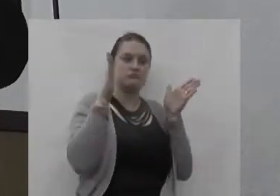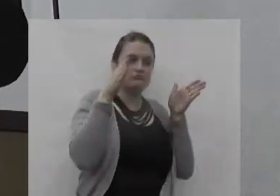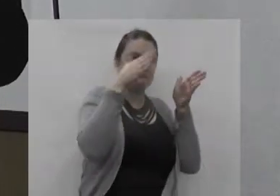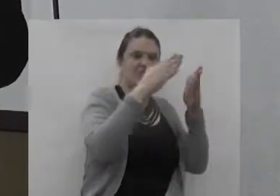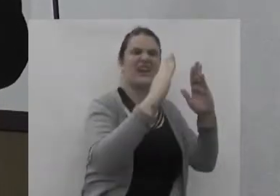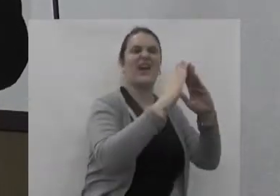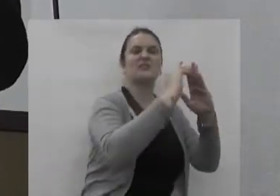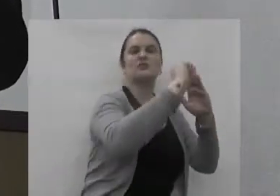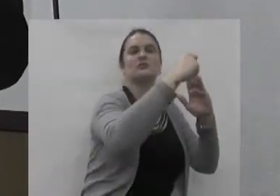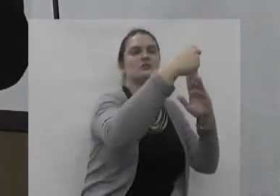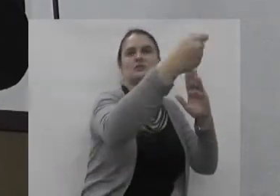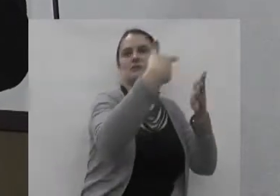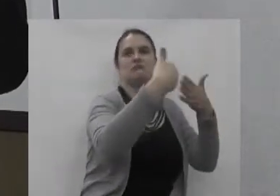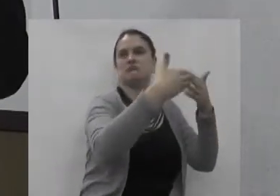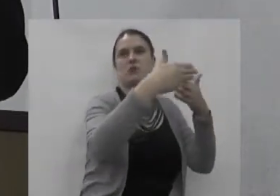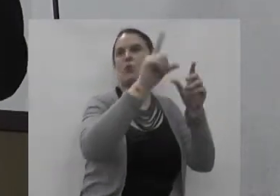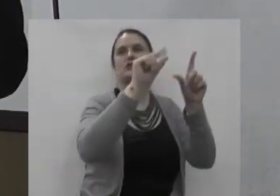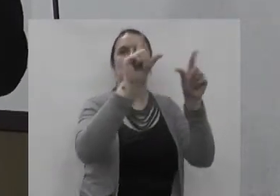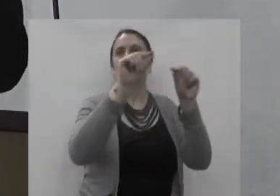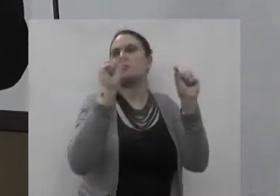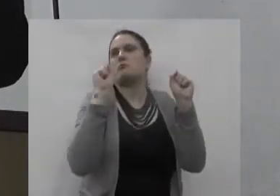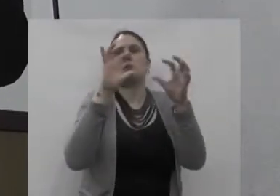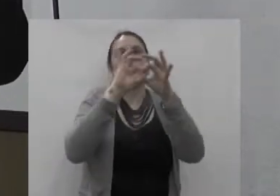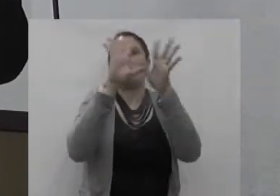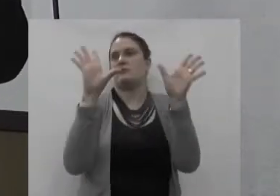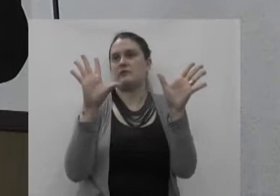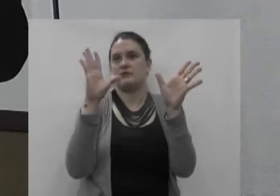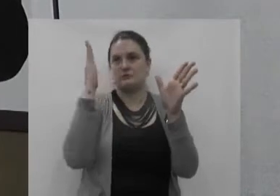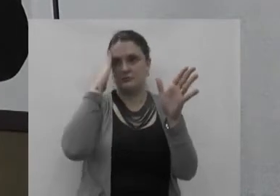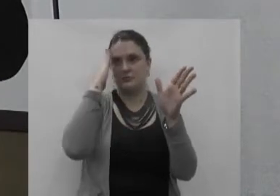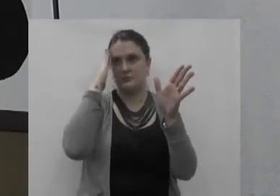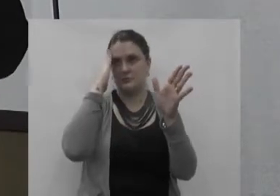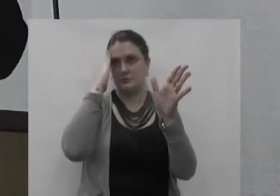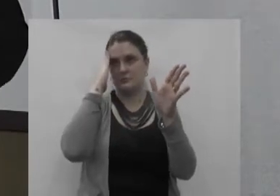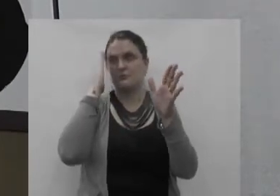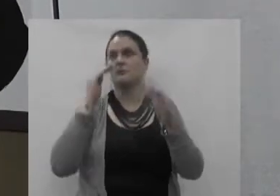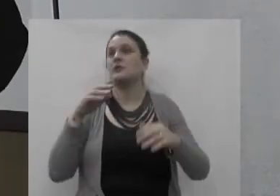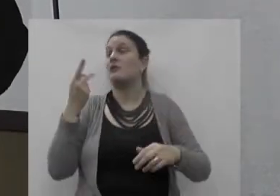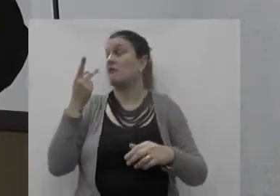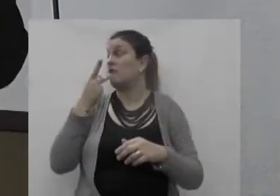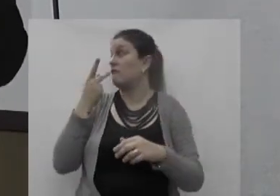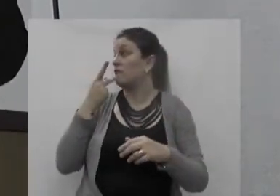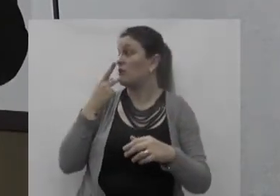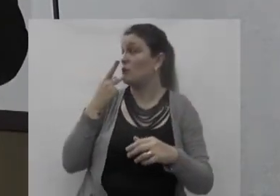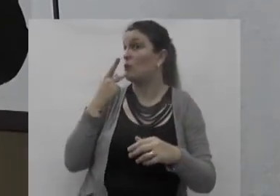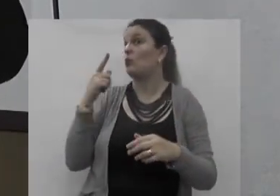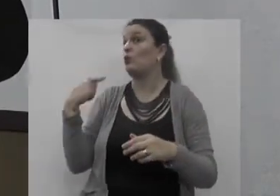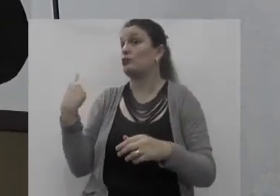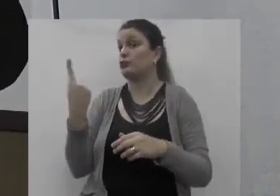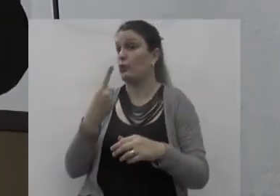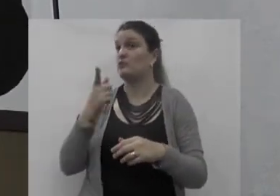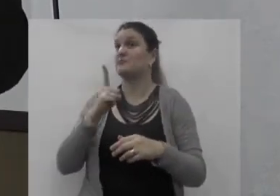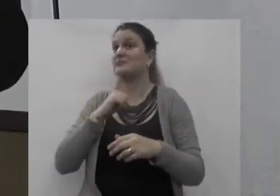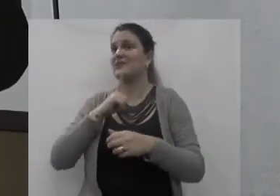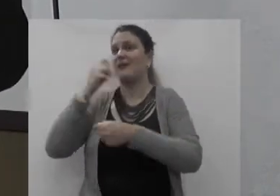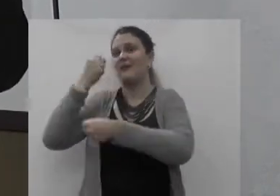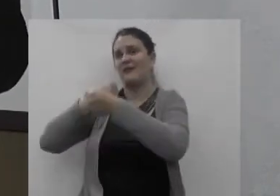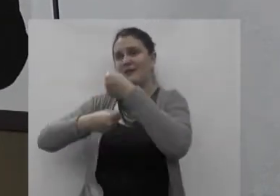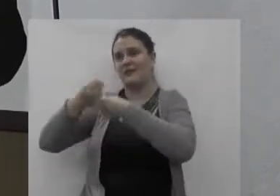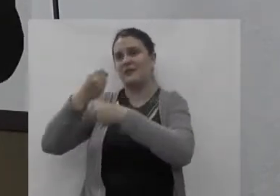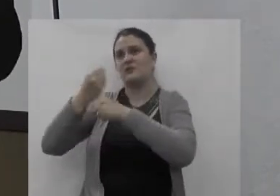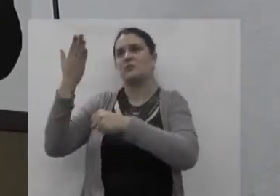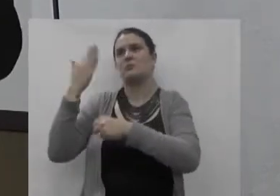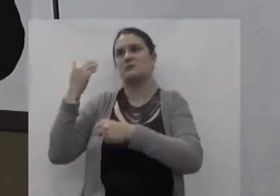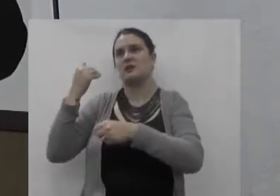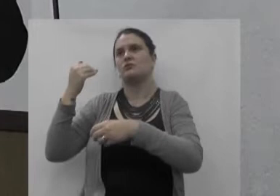que nós precisamos que aconteça na cidade de União da Vitória. Diga-se de passagem, nós tivemos, no ano passado,